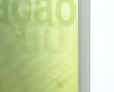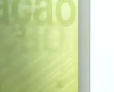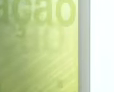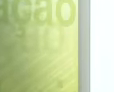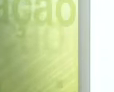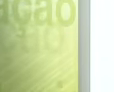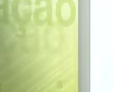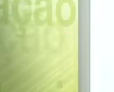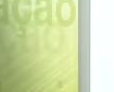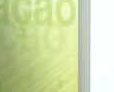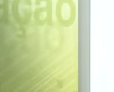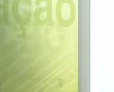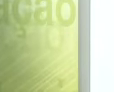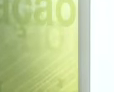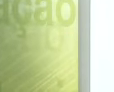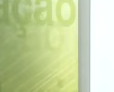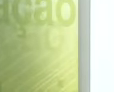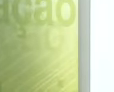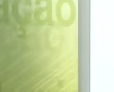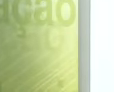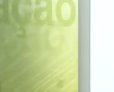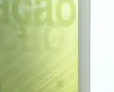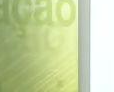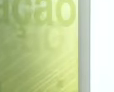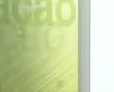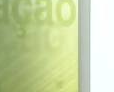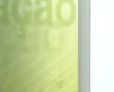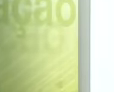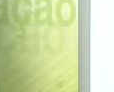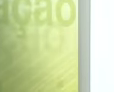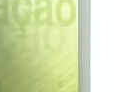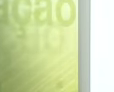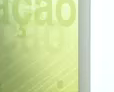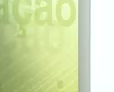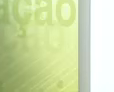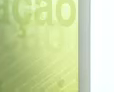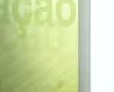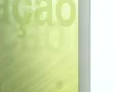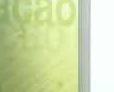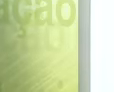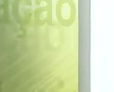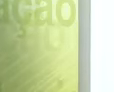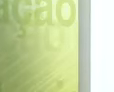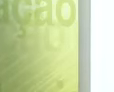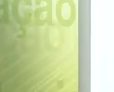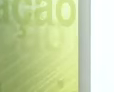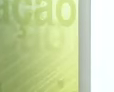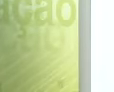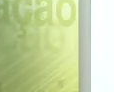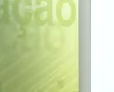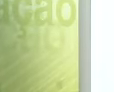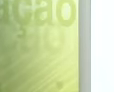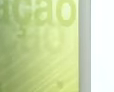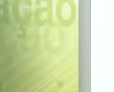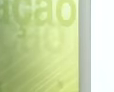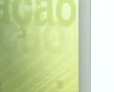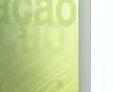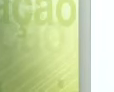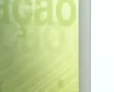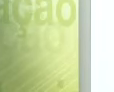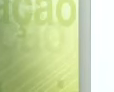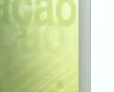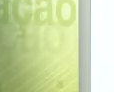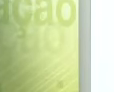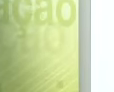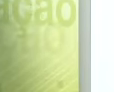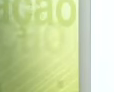formulário de que esses dados não serão submetidos ou momentaneamente não serão submetidos. Então, são essas